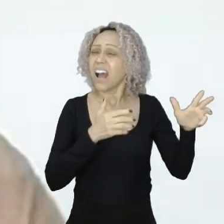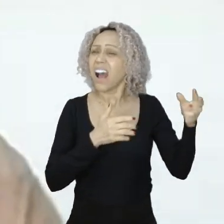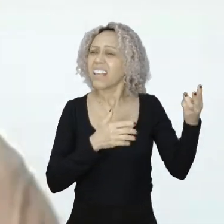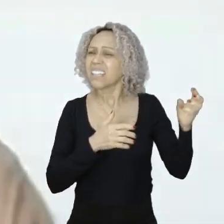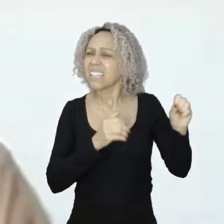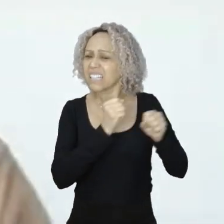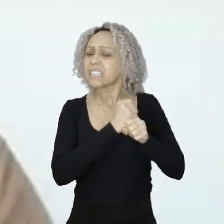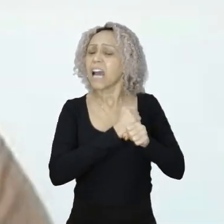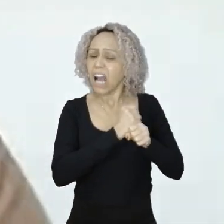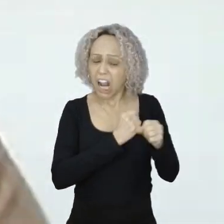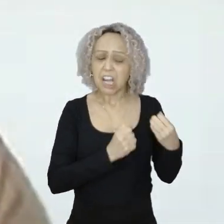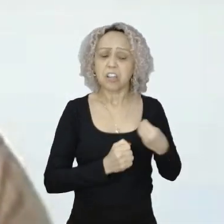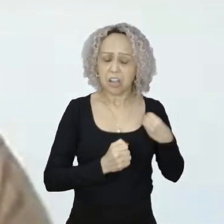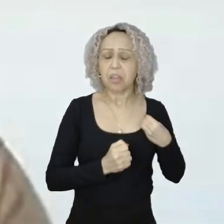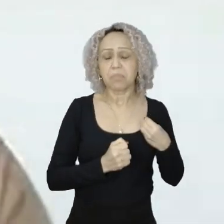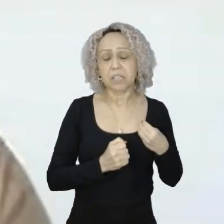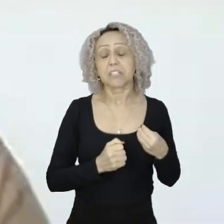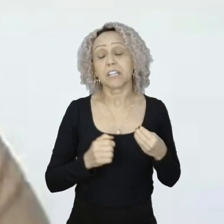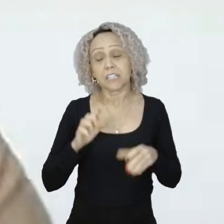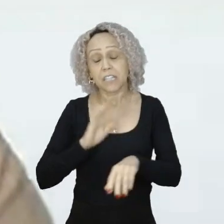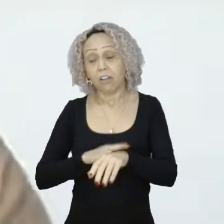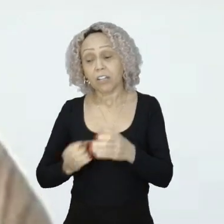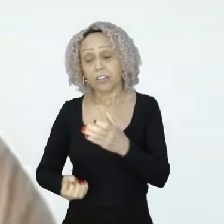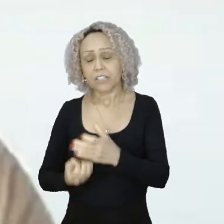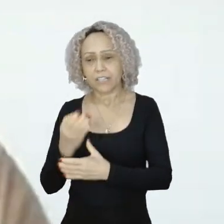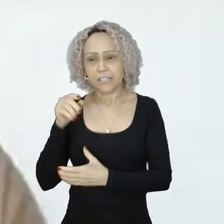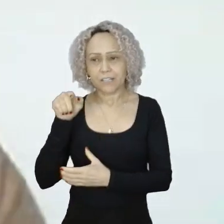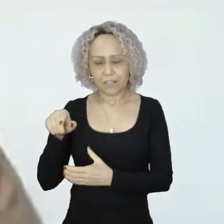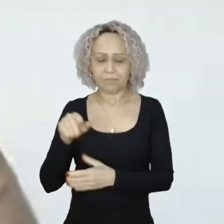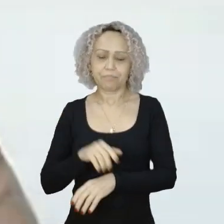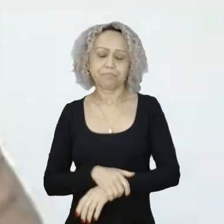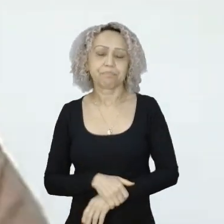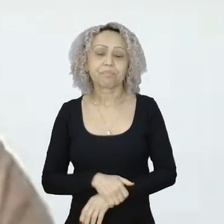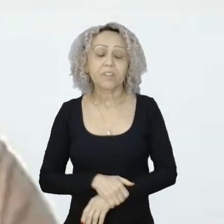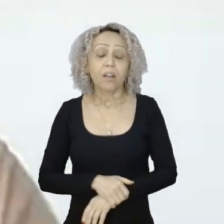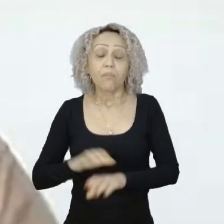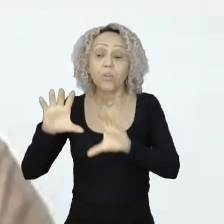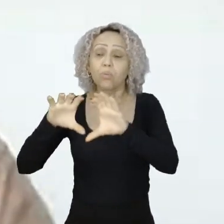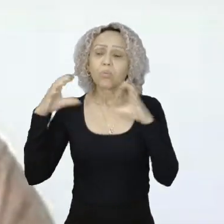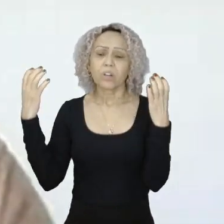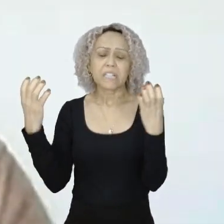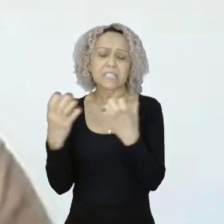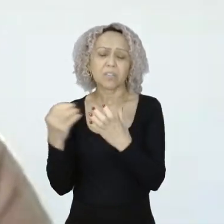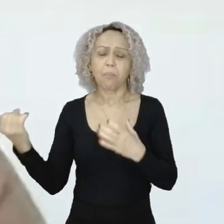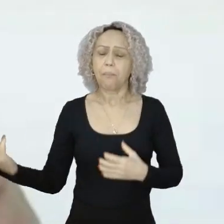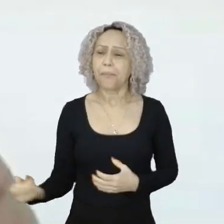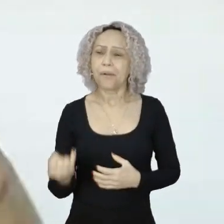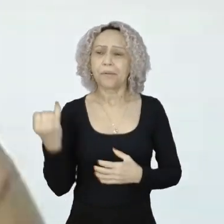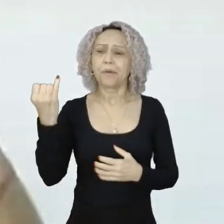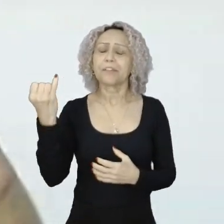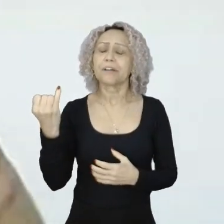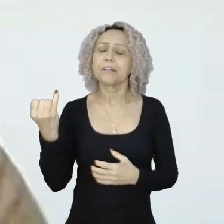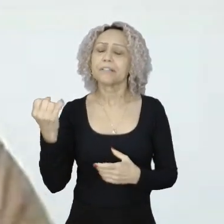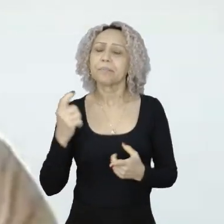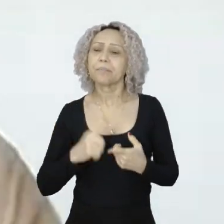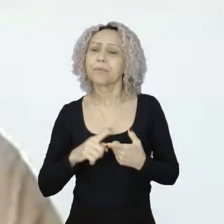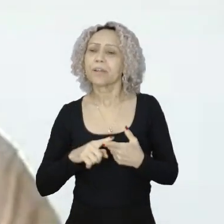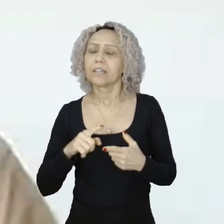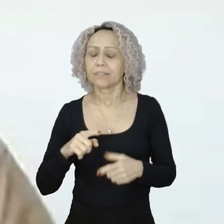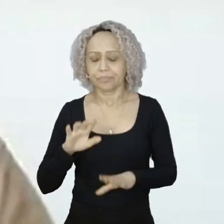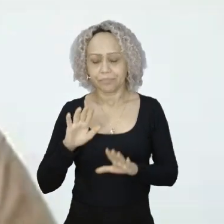da Marcha Mundial de Mulheres. Então, foi um congresso muito importante também porque ele foi realizado após a gente